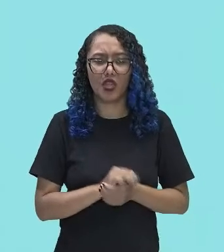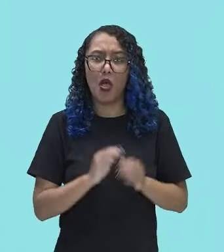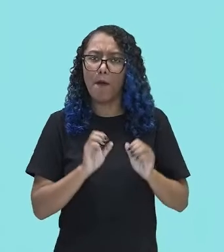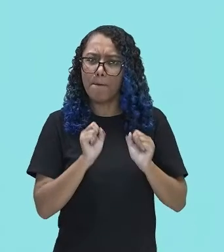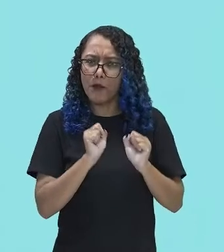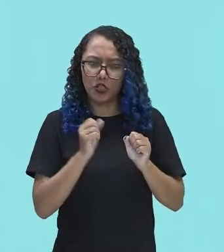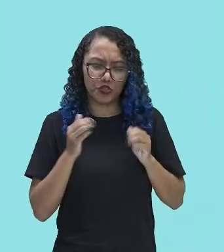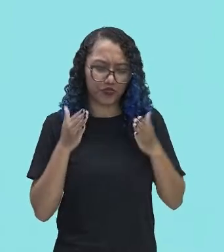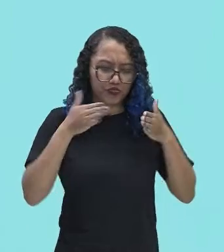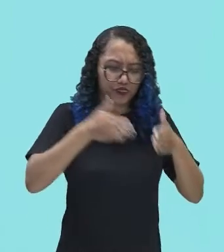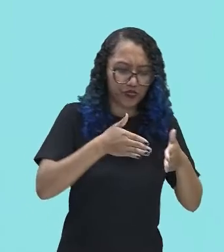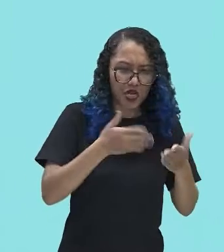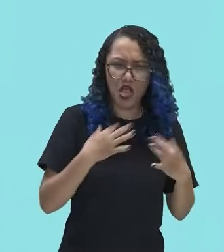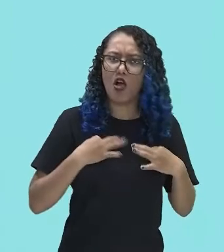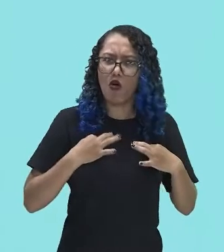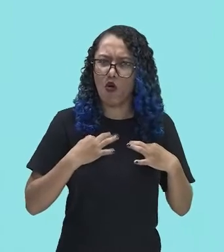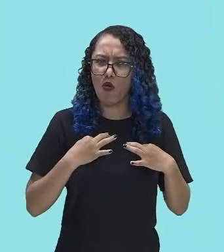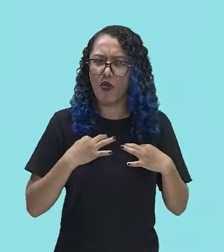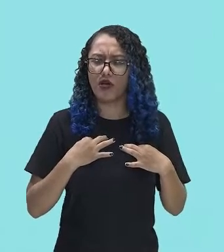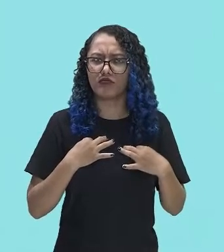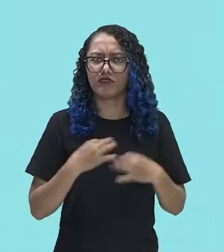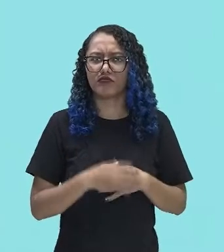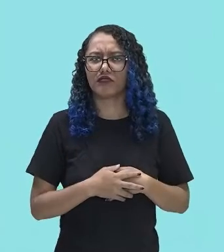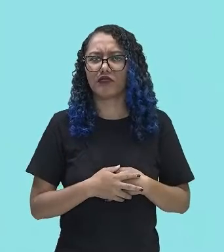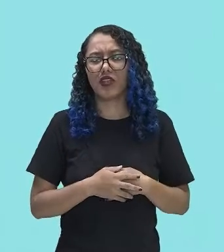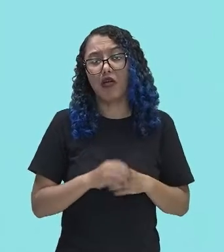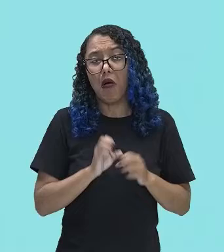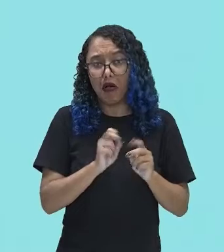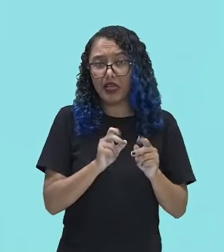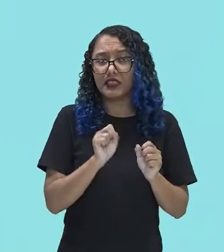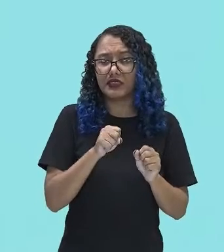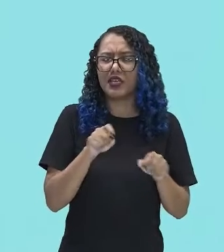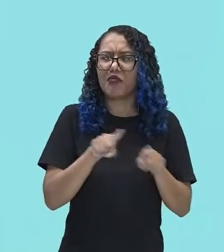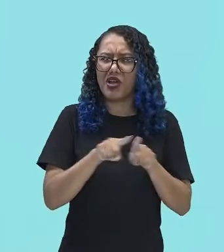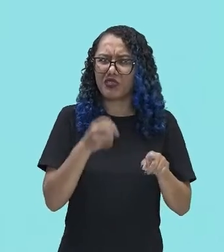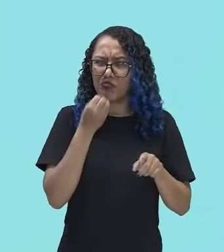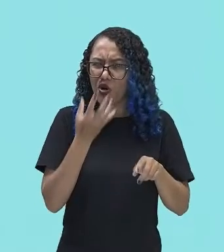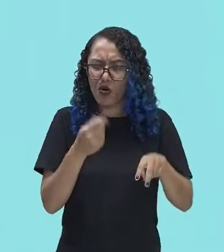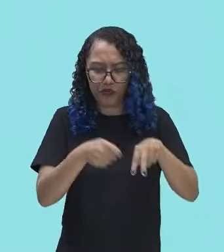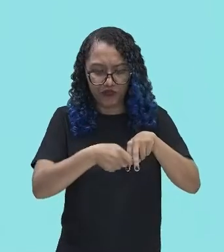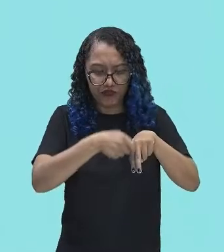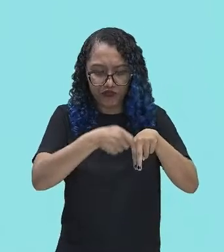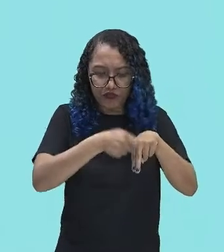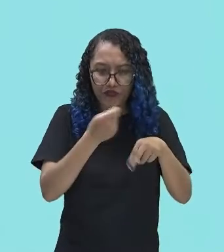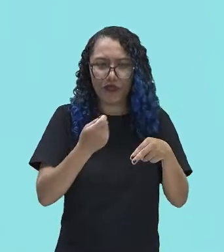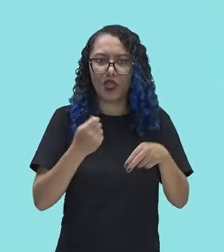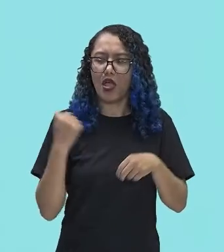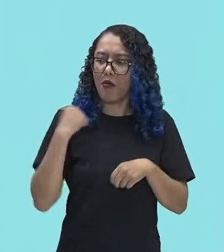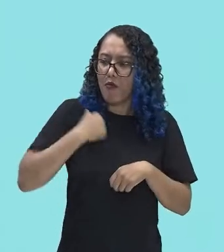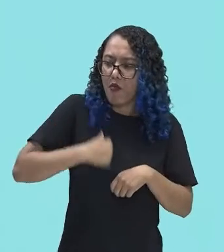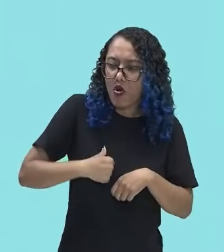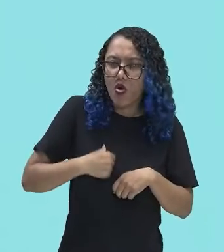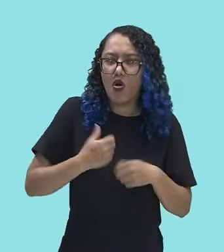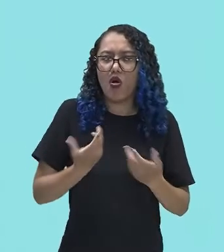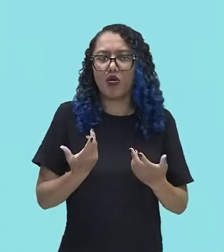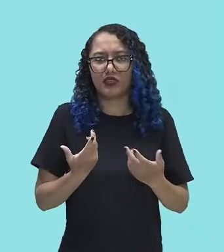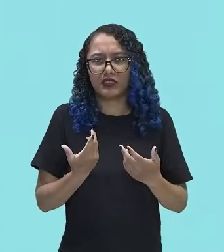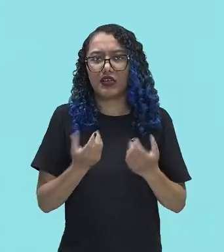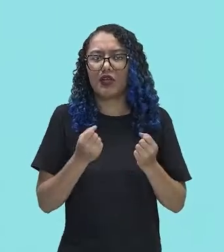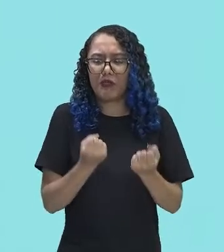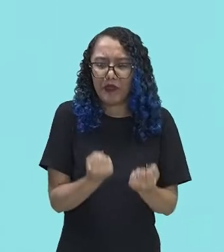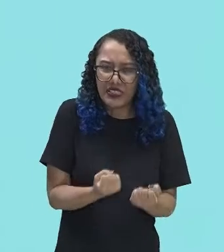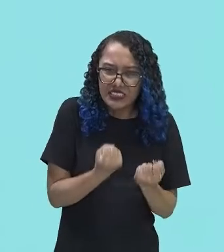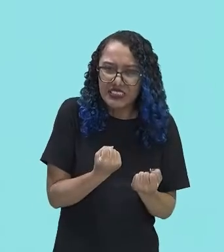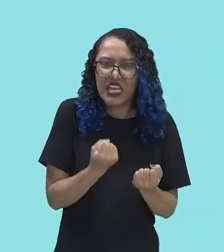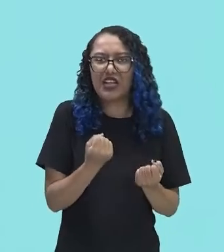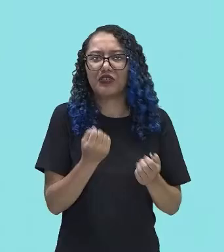poderia. Mas será que seria bom? Calça jeans, bolsa. Olha a roupa que ela tava. Pesa na água, né? Ia ficar até difícil